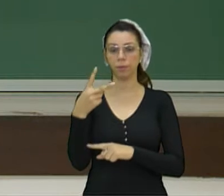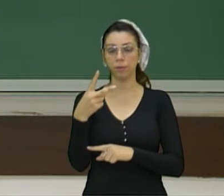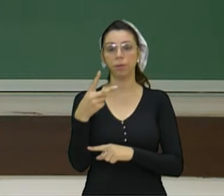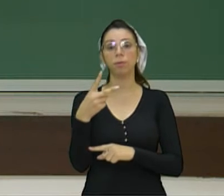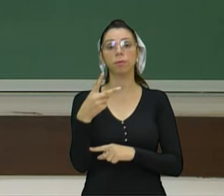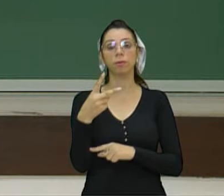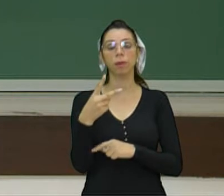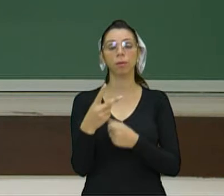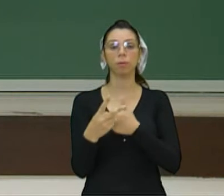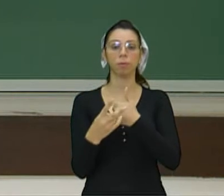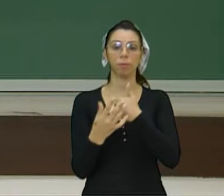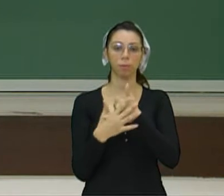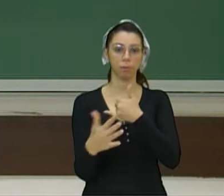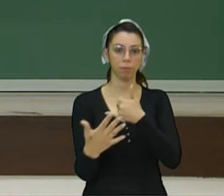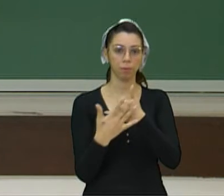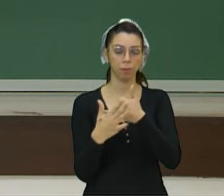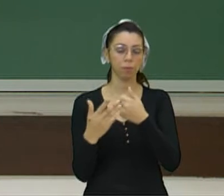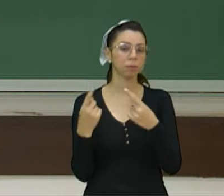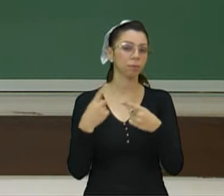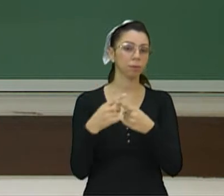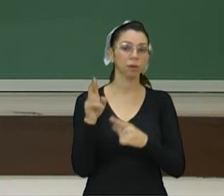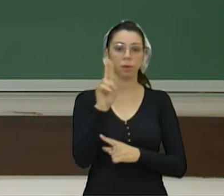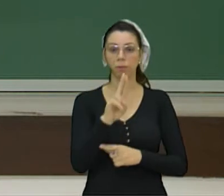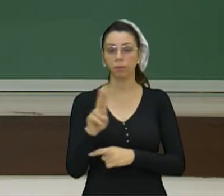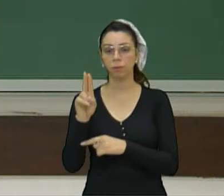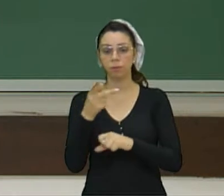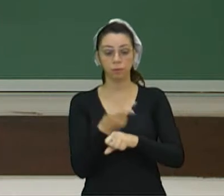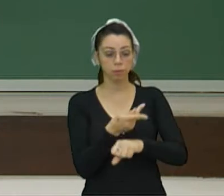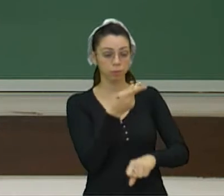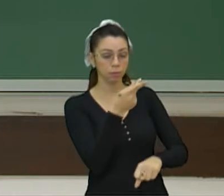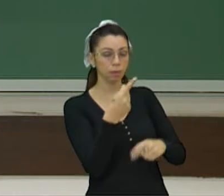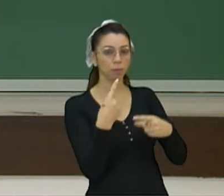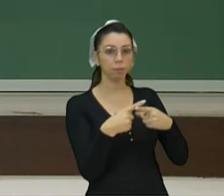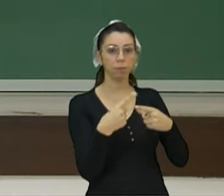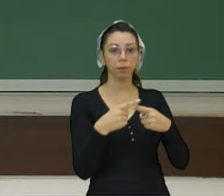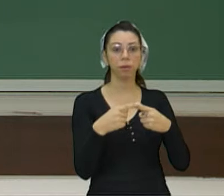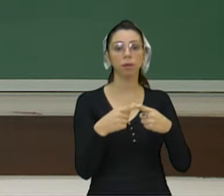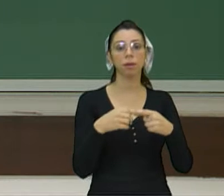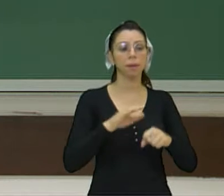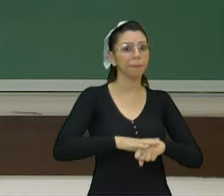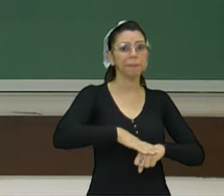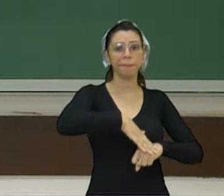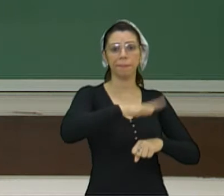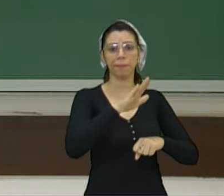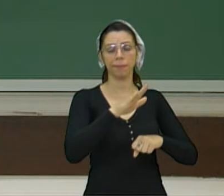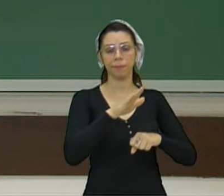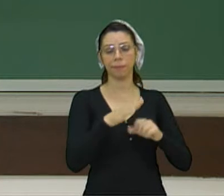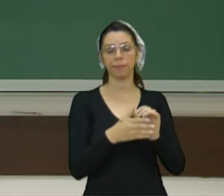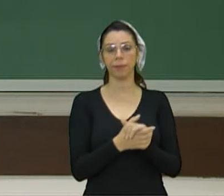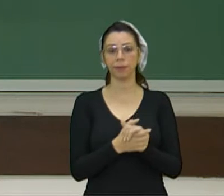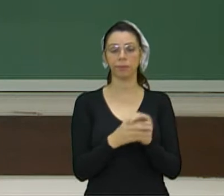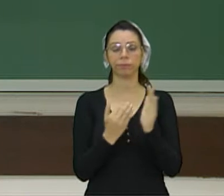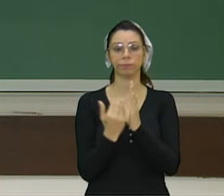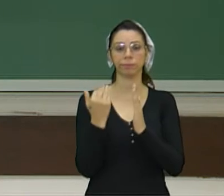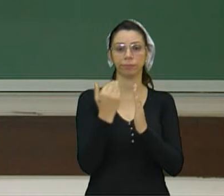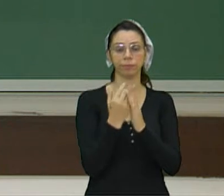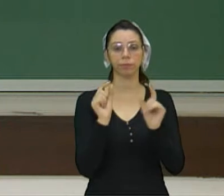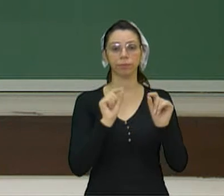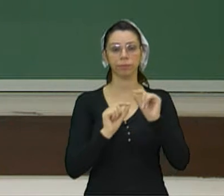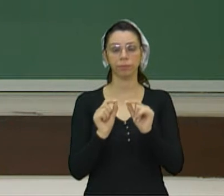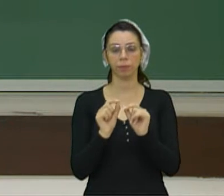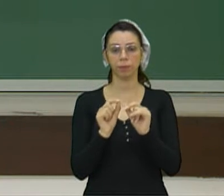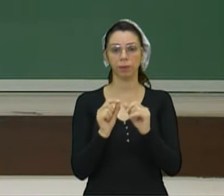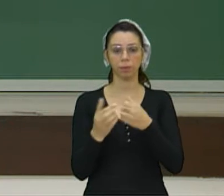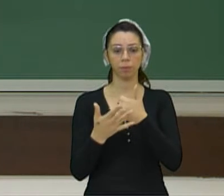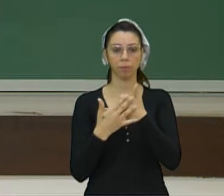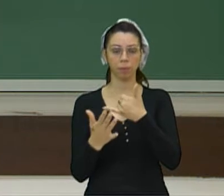vimos o porquê que não se utiliza a prata, sendo que a resistividade da prata é menor que o cobre.